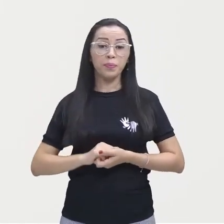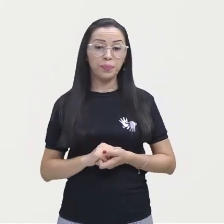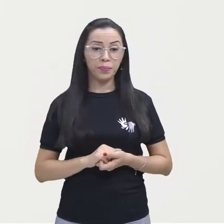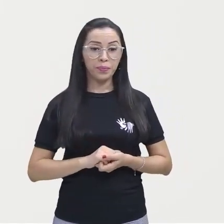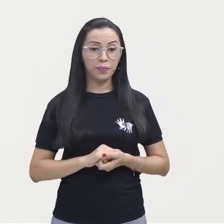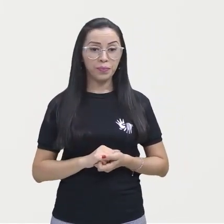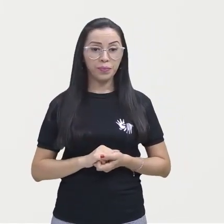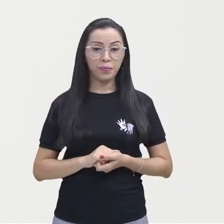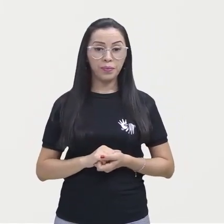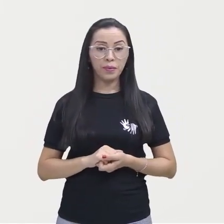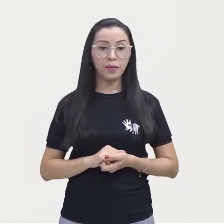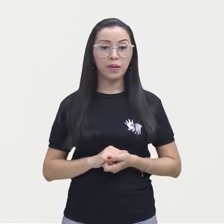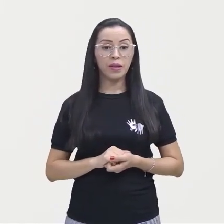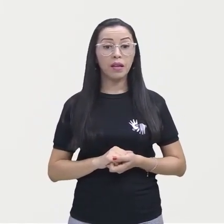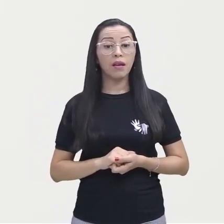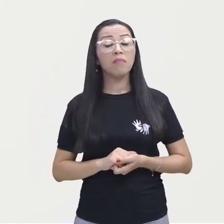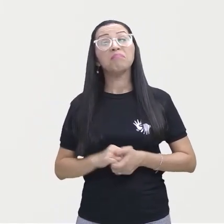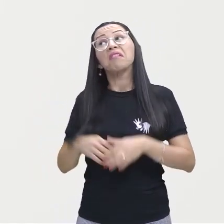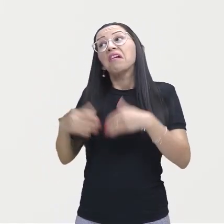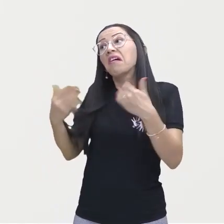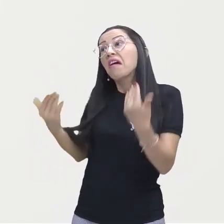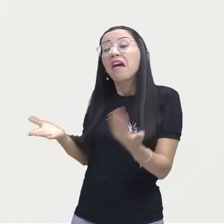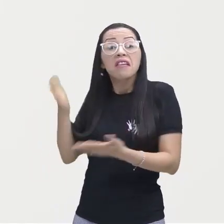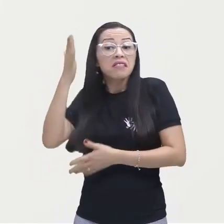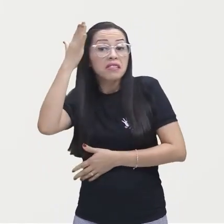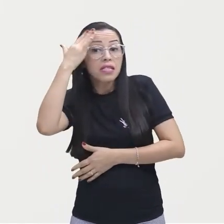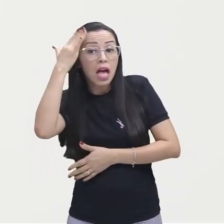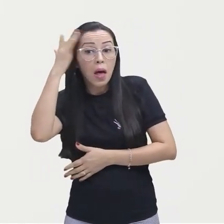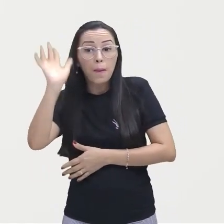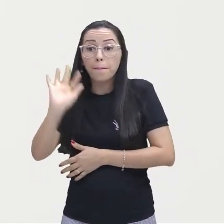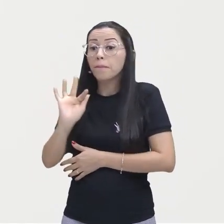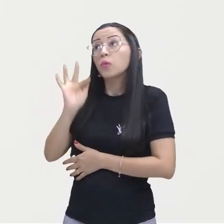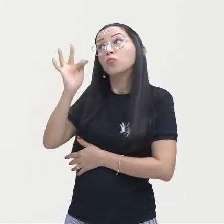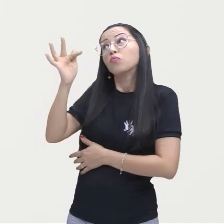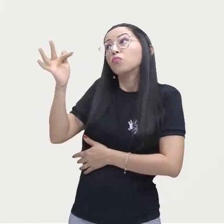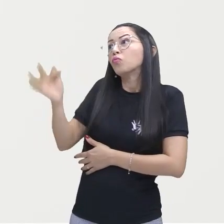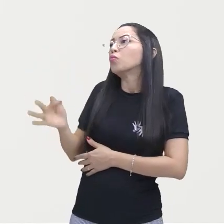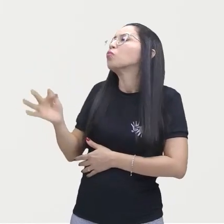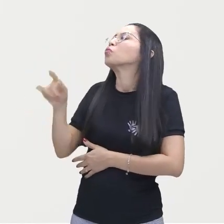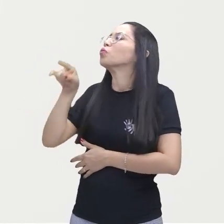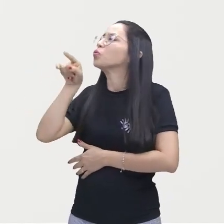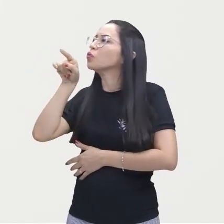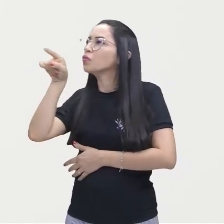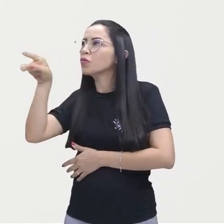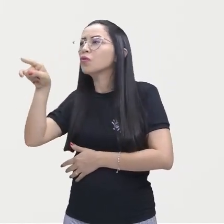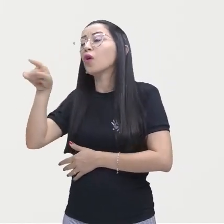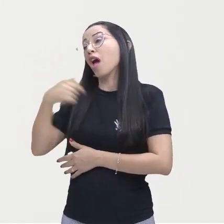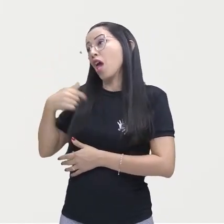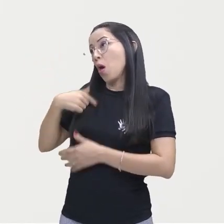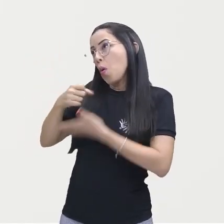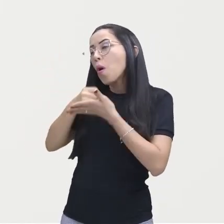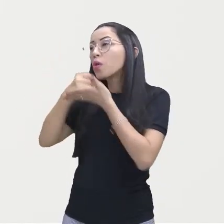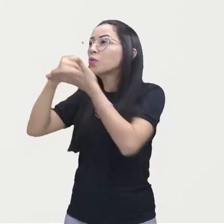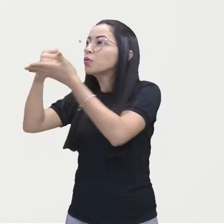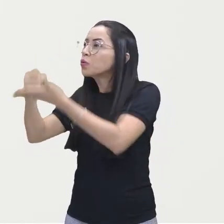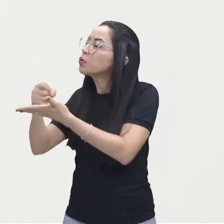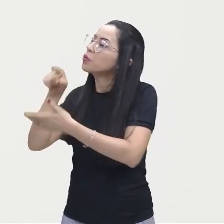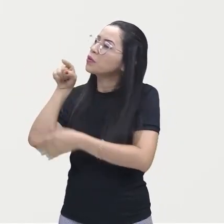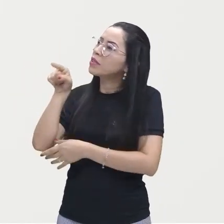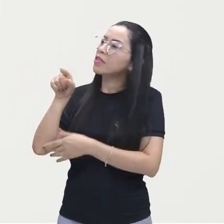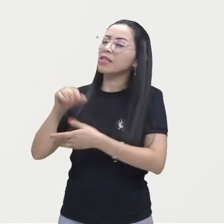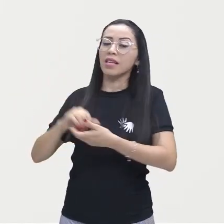E continuando, quem sabe se um dia não precisarás de mim? Foi